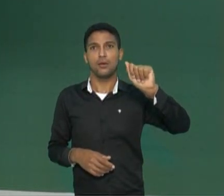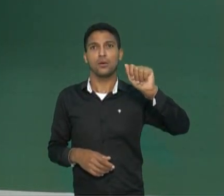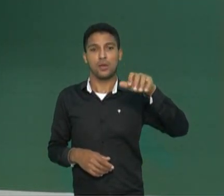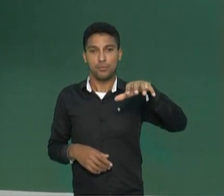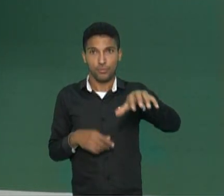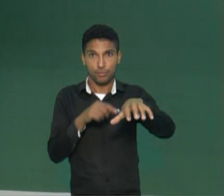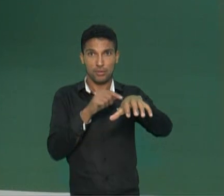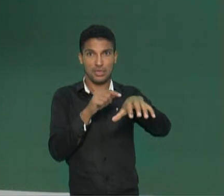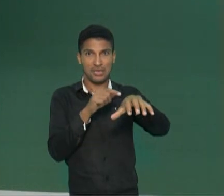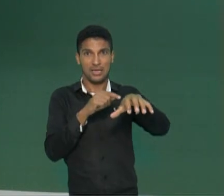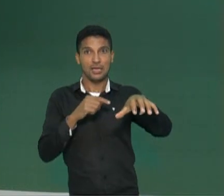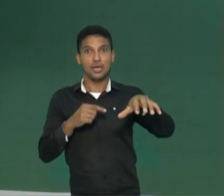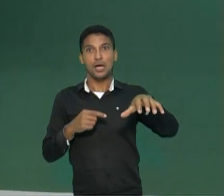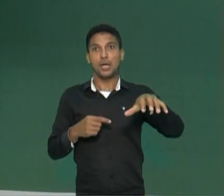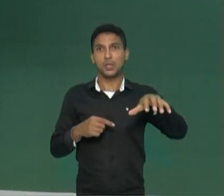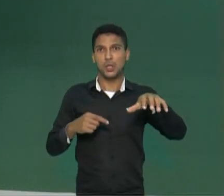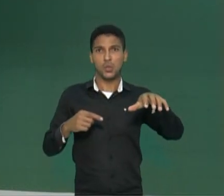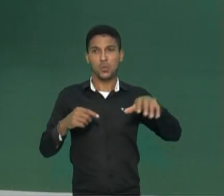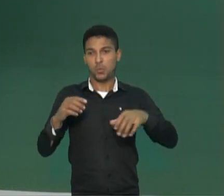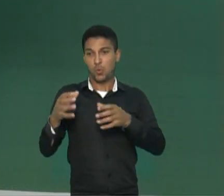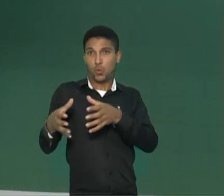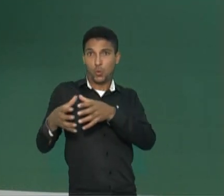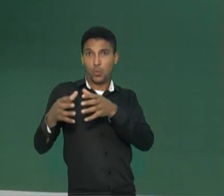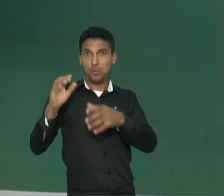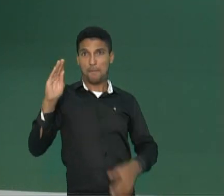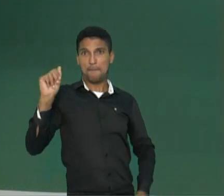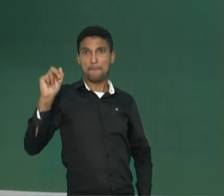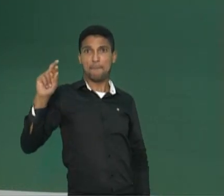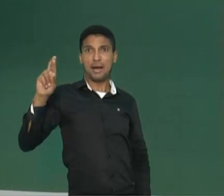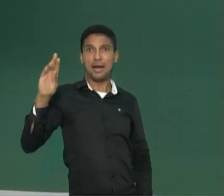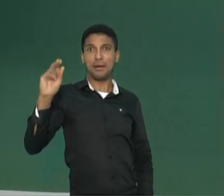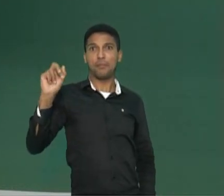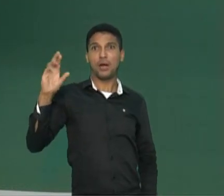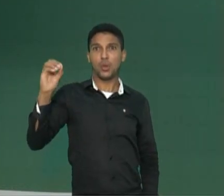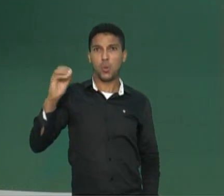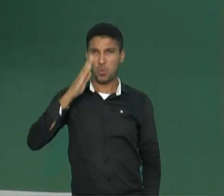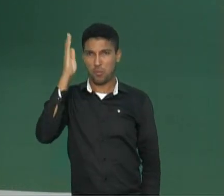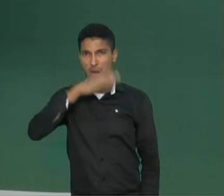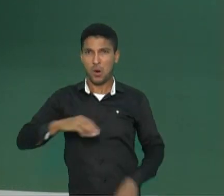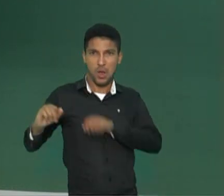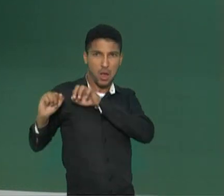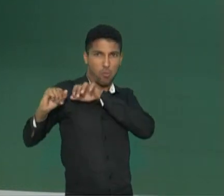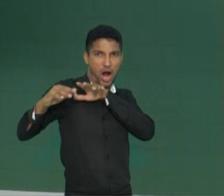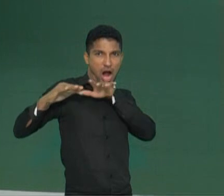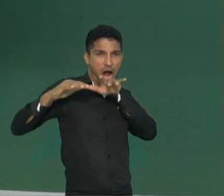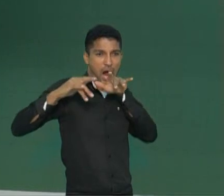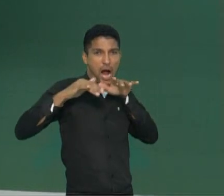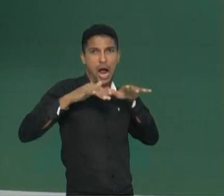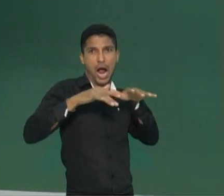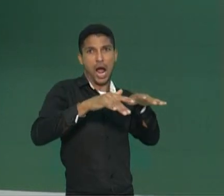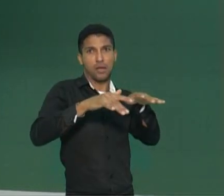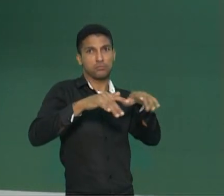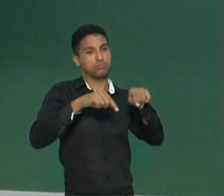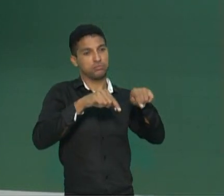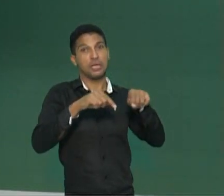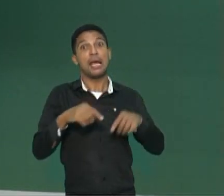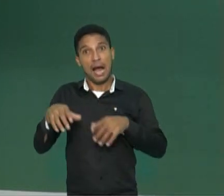invasão bárbara ali, que a igreja começa a temer também essa invasão. E esses bárbaros, eles cultuavam diversos